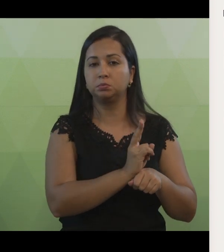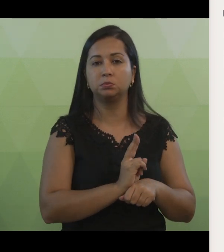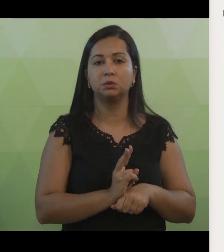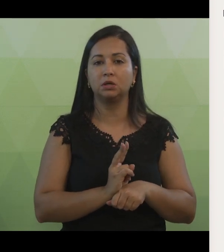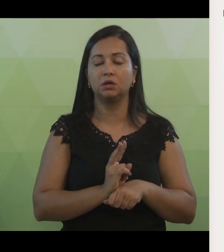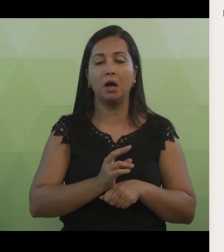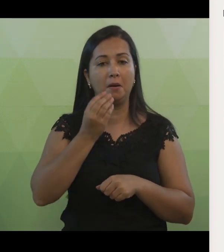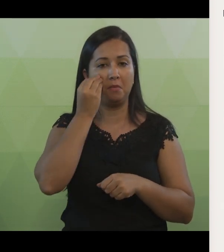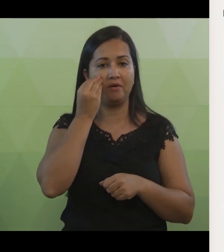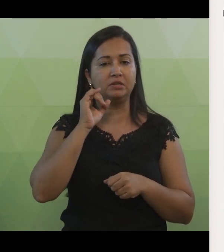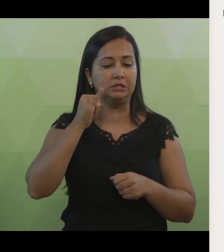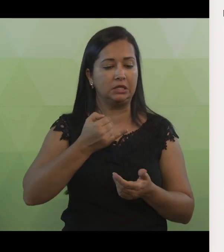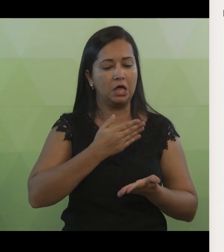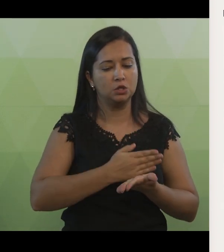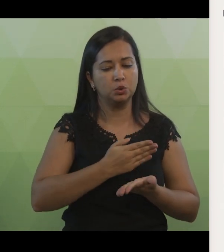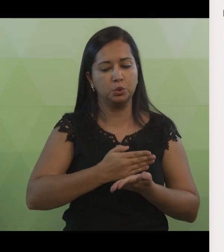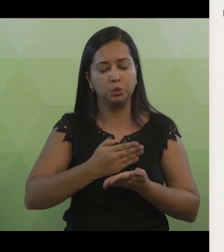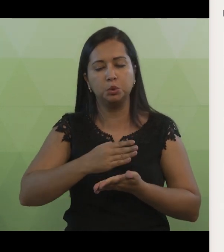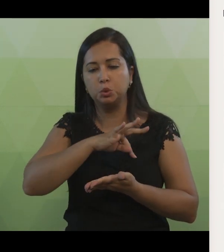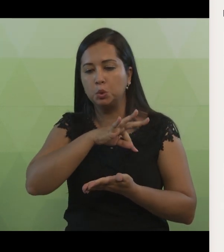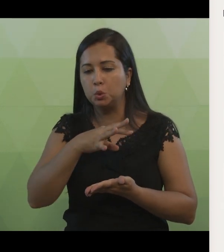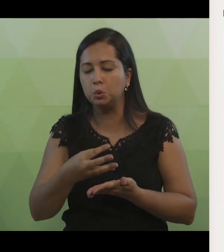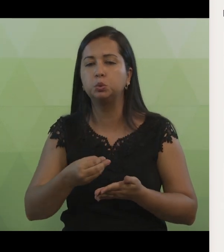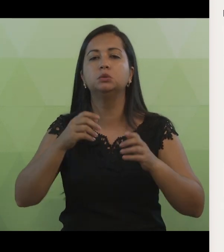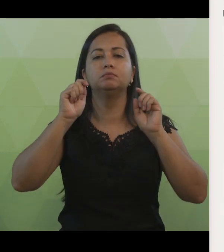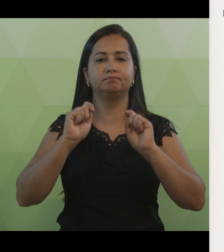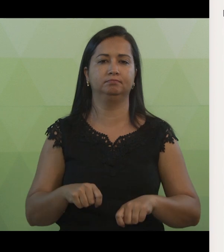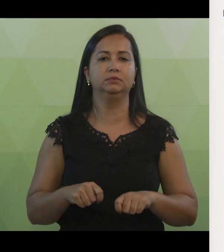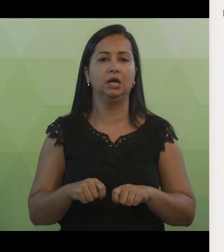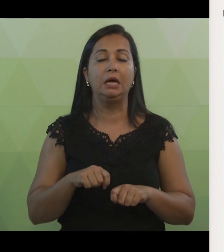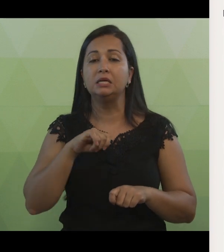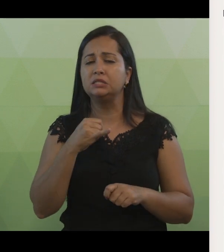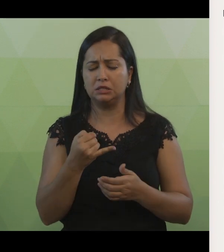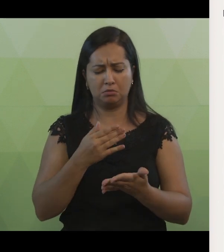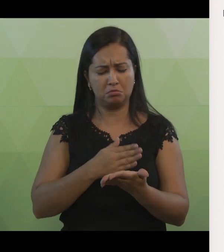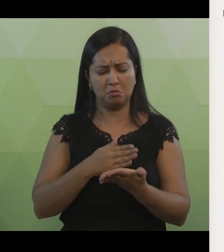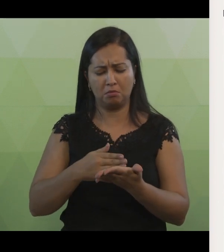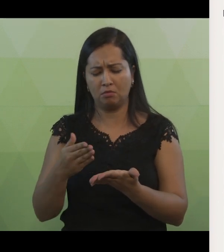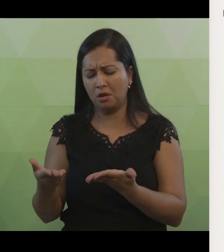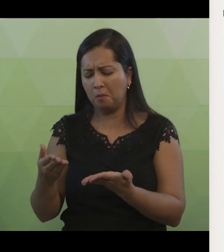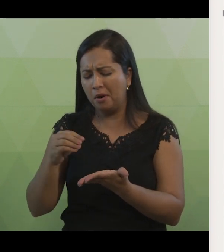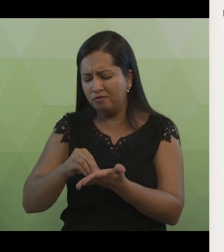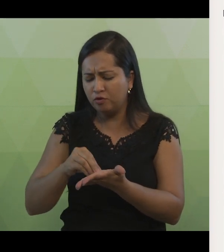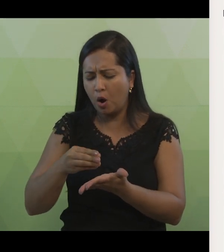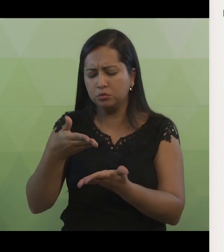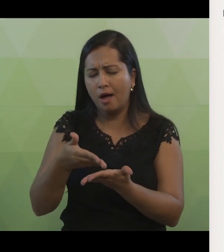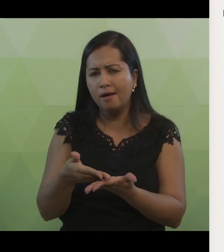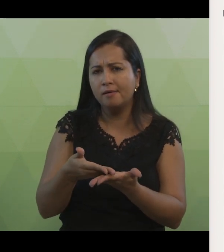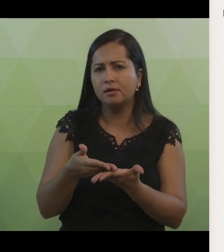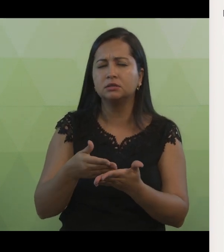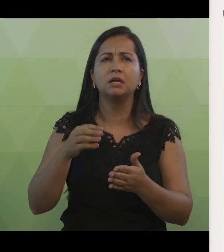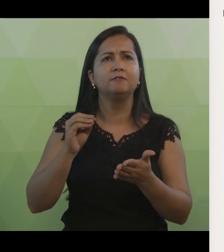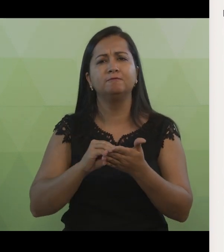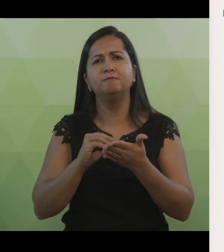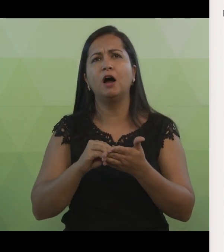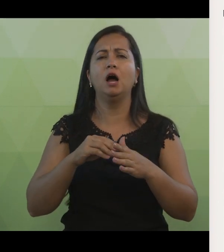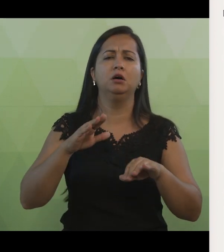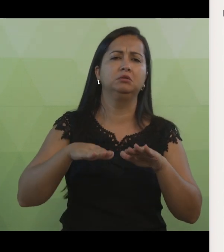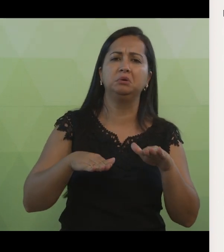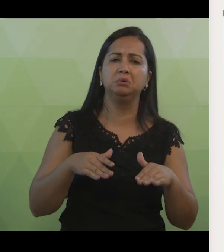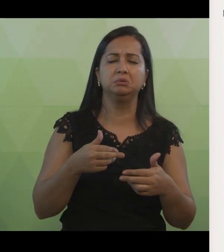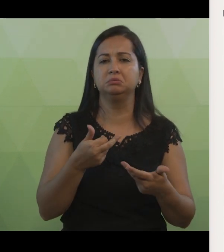se cada passo da auditoria foi concluído. Se porventura for detectada alguma pendência na auditoria, como falhas